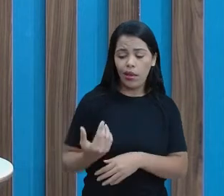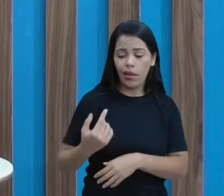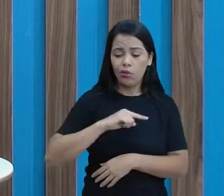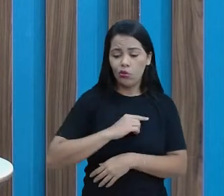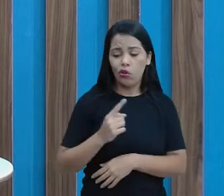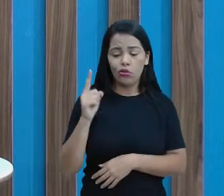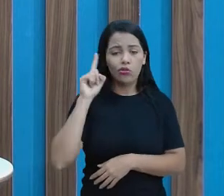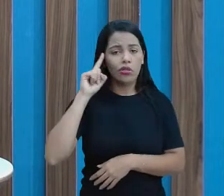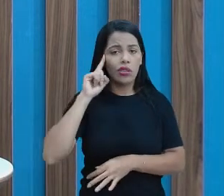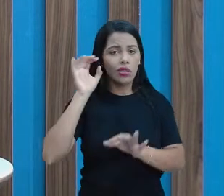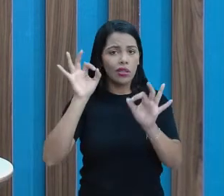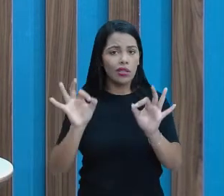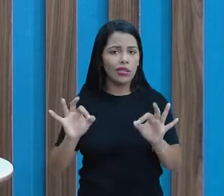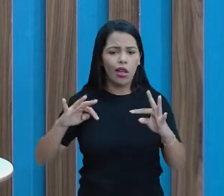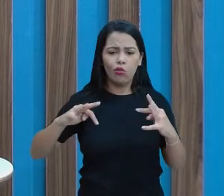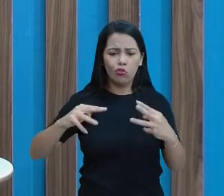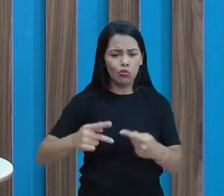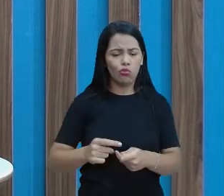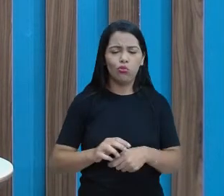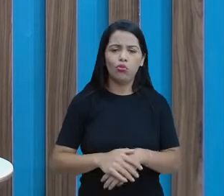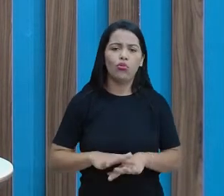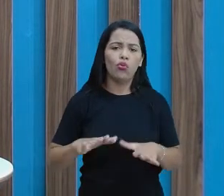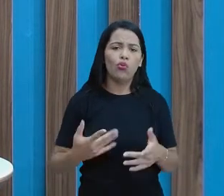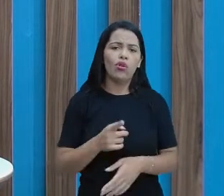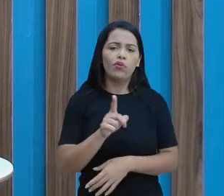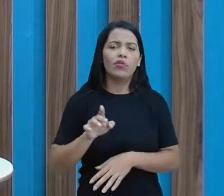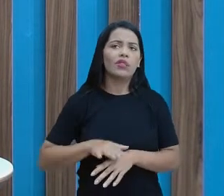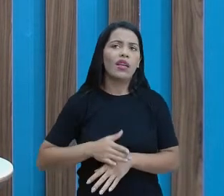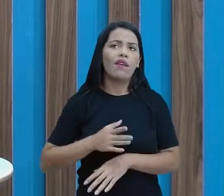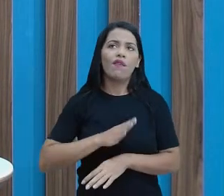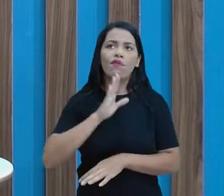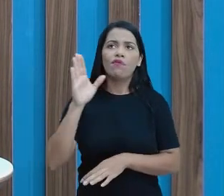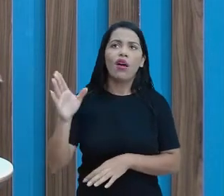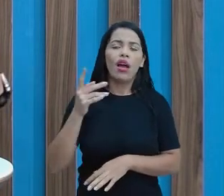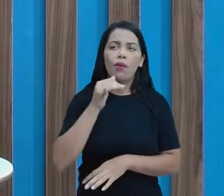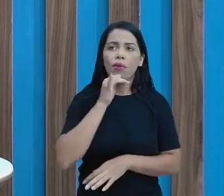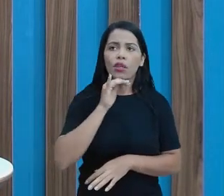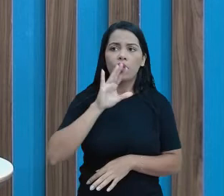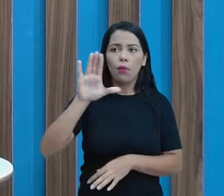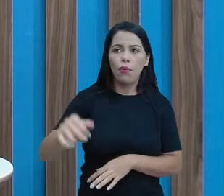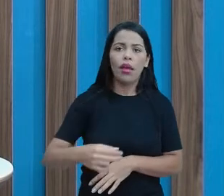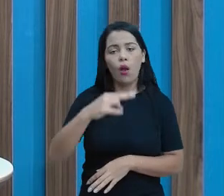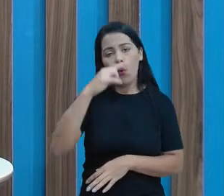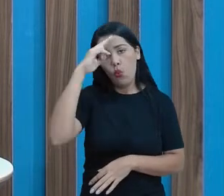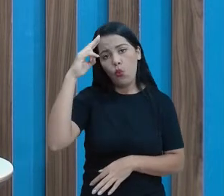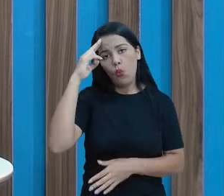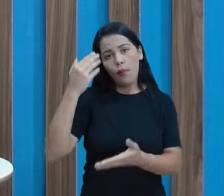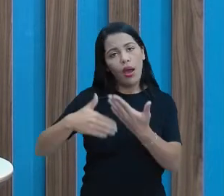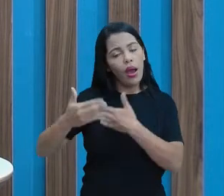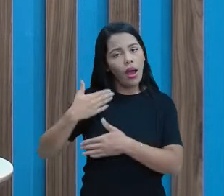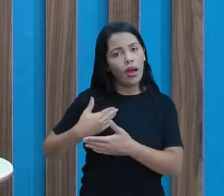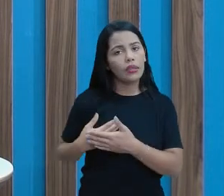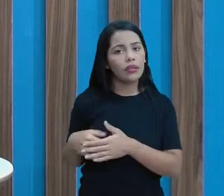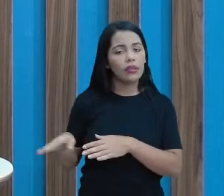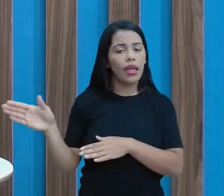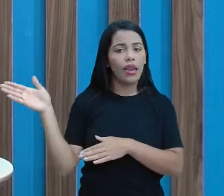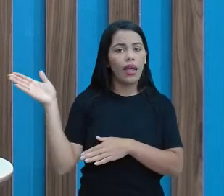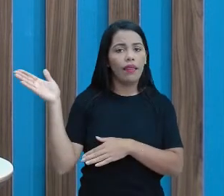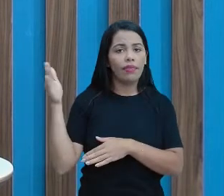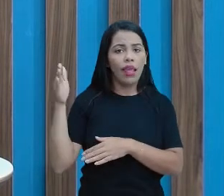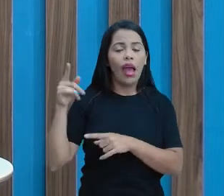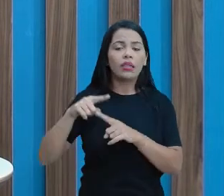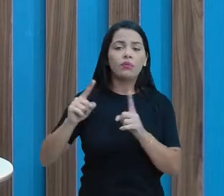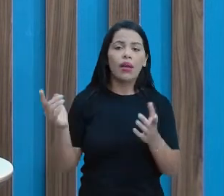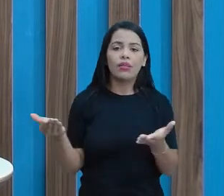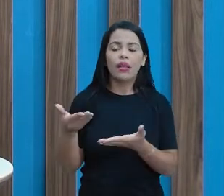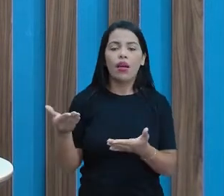dia, certo? No geral, tá? Quando você vai pegar, por exemplo, um Uber, né? Antigamente era táxi, hoje é Uber, né?